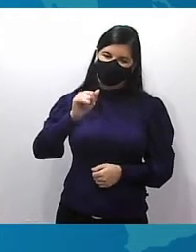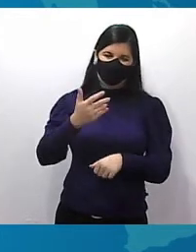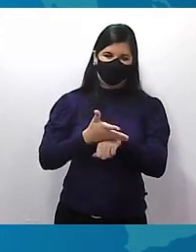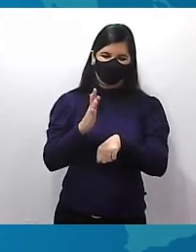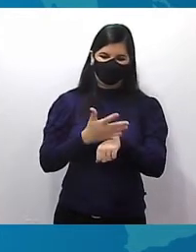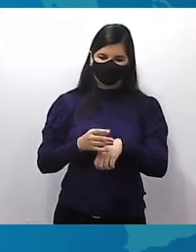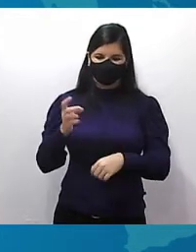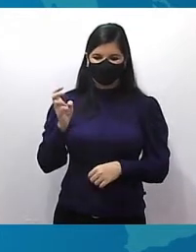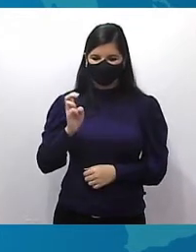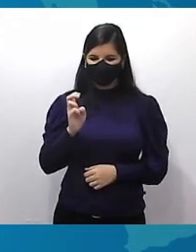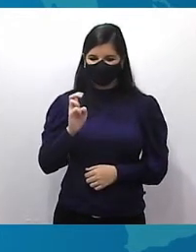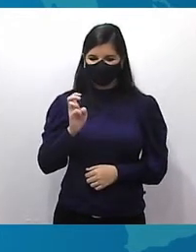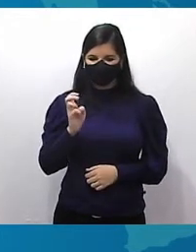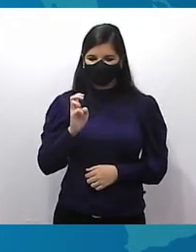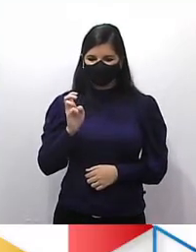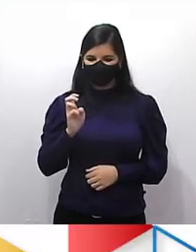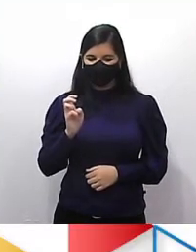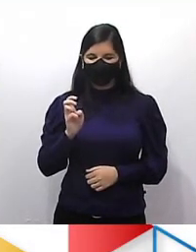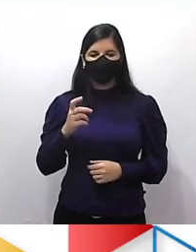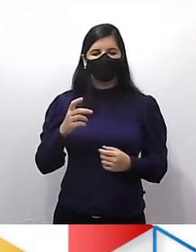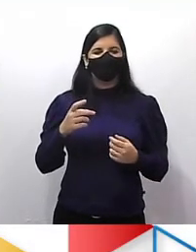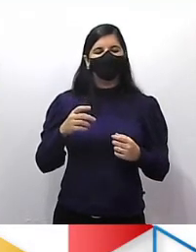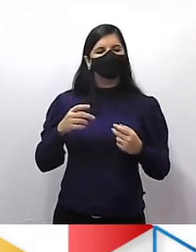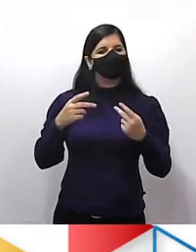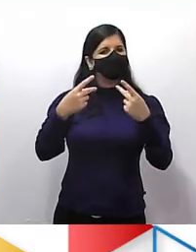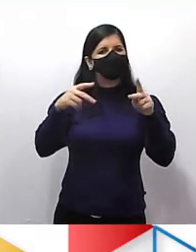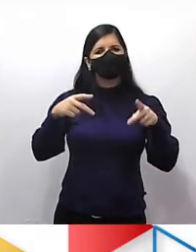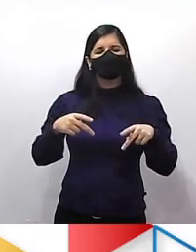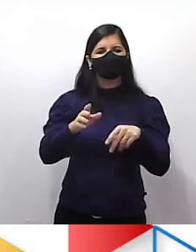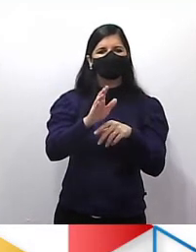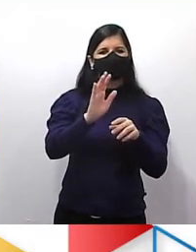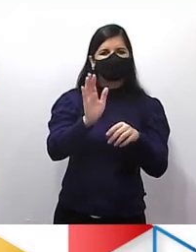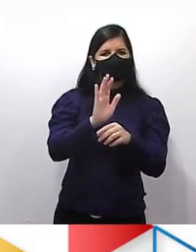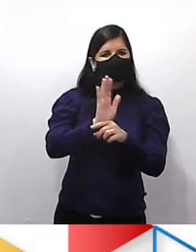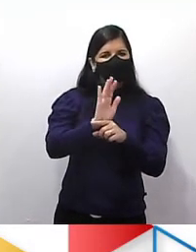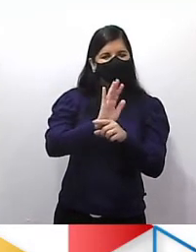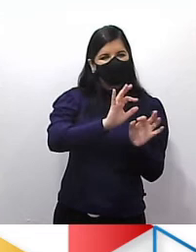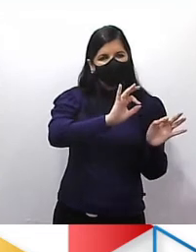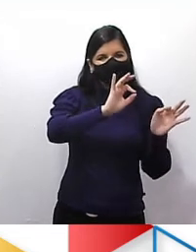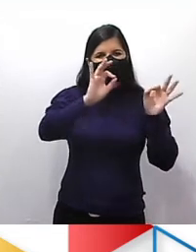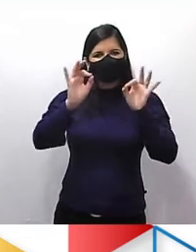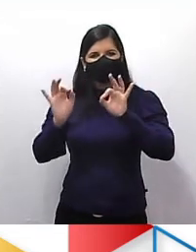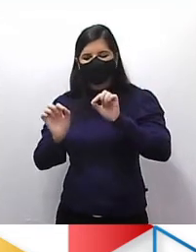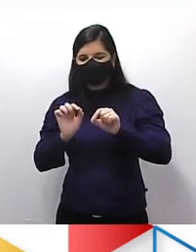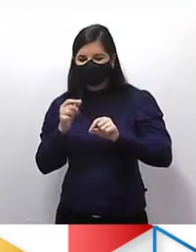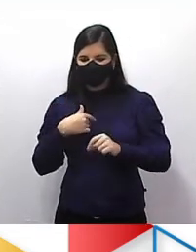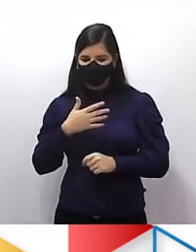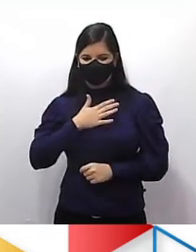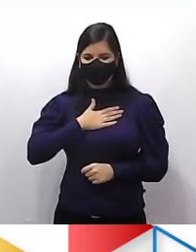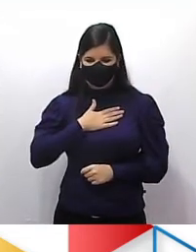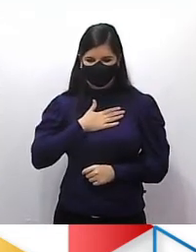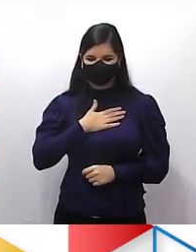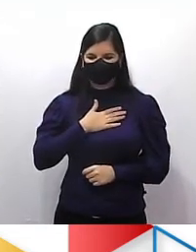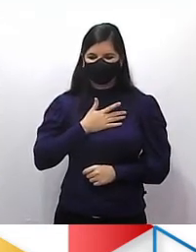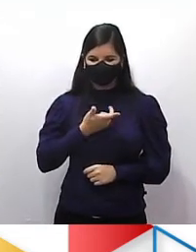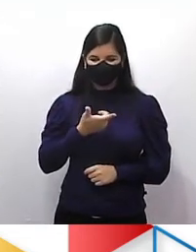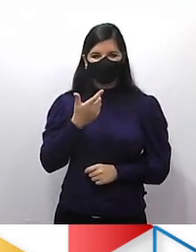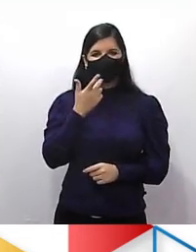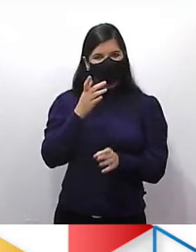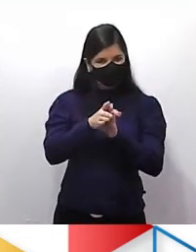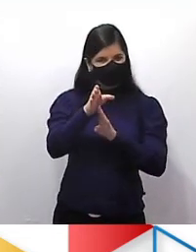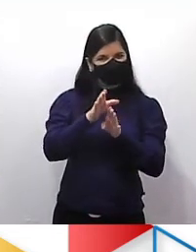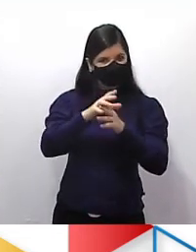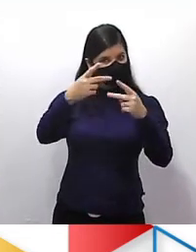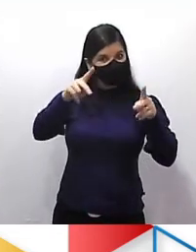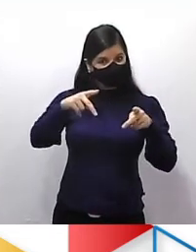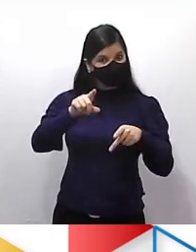5, something you are going to watch. Alguma coisa que você vai assistir. Eu coloquei uma série que eu gostei muito e super recomendo. Espero que